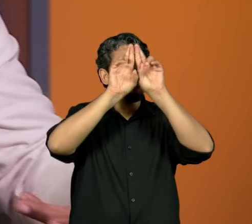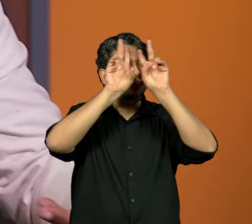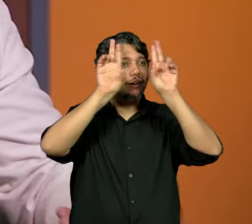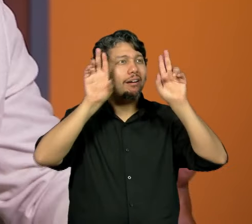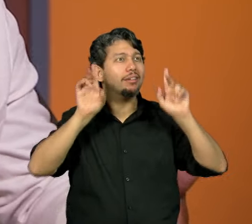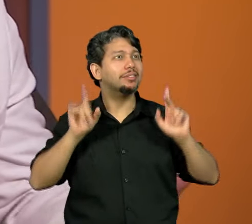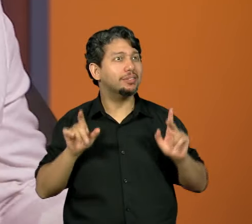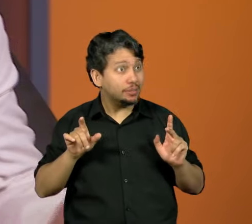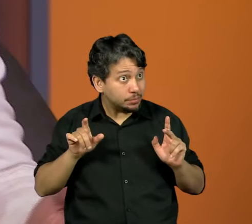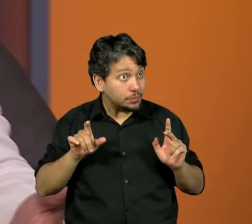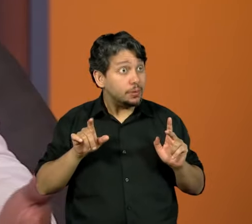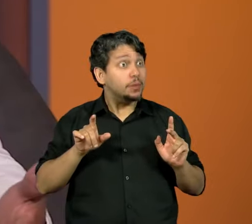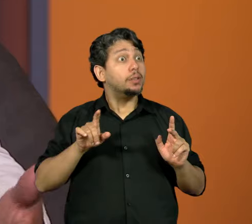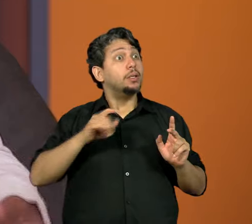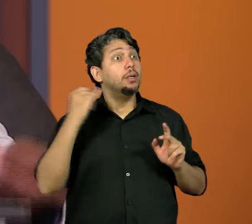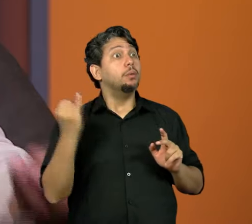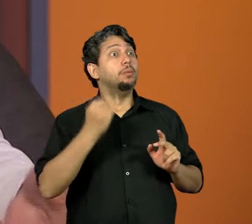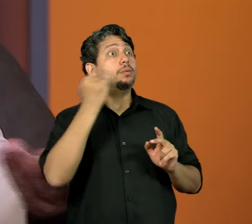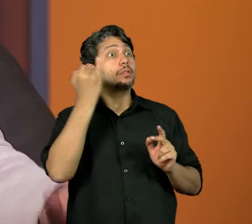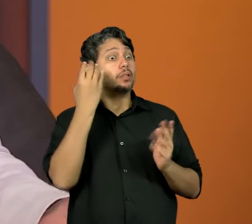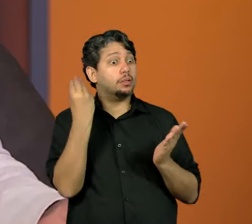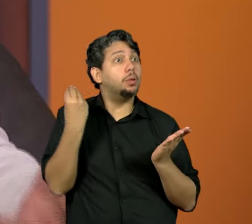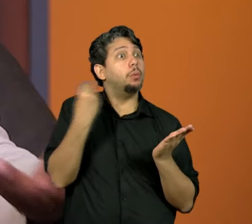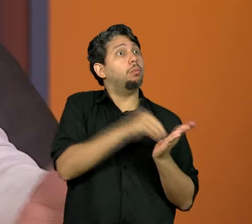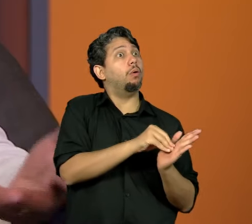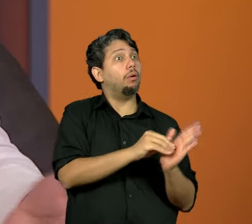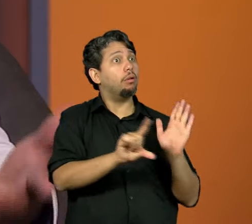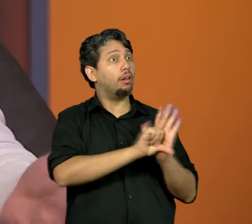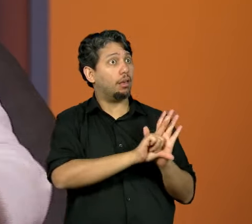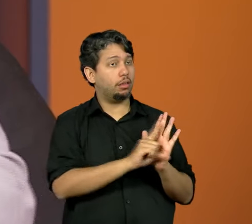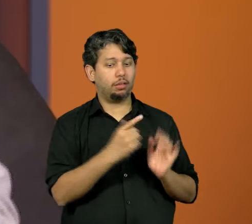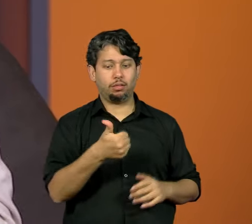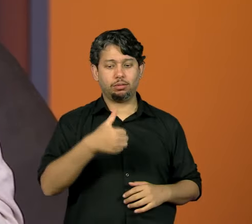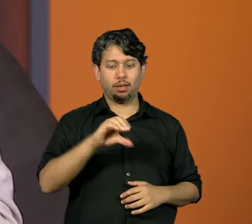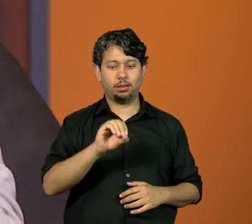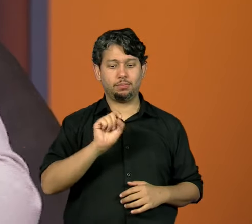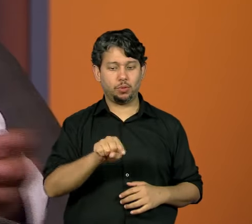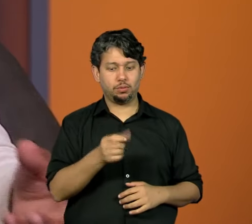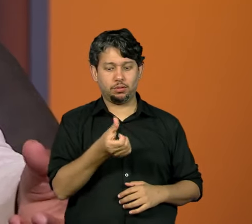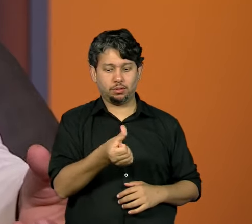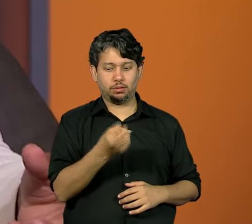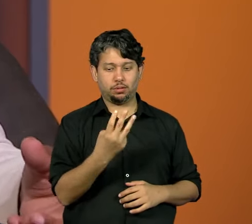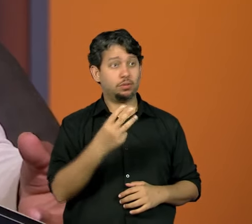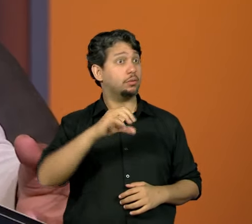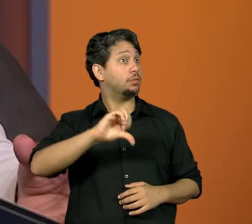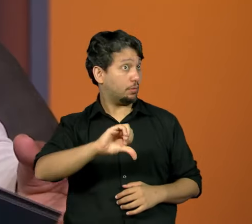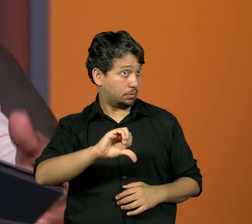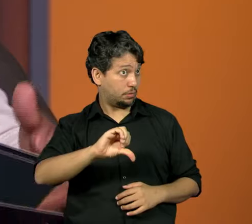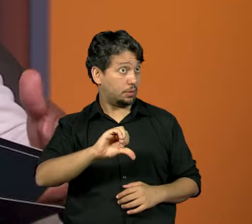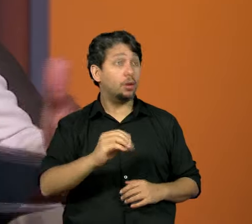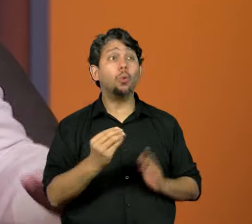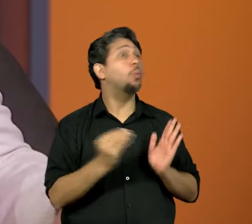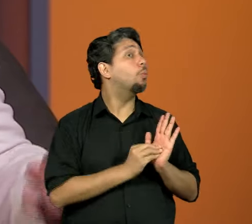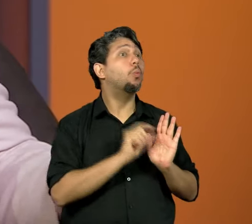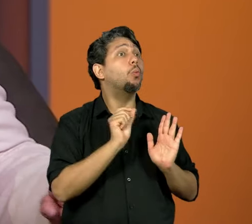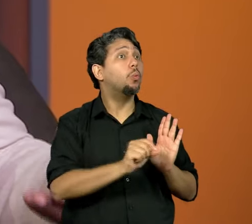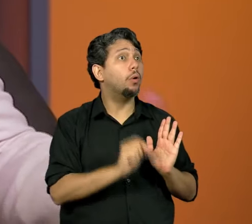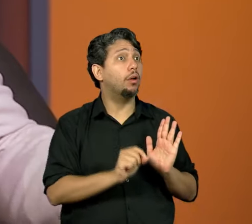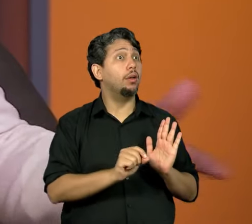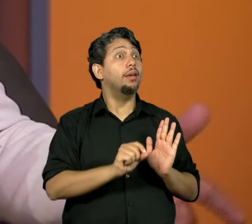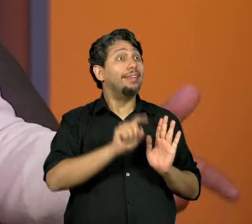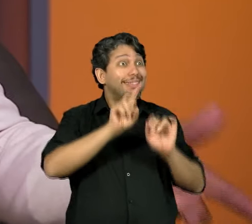até regulamentada por lei, Nós temos uma lei, a Lei 10.639, que diz que todas essas